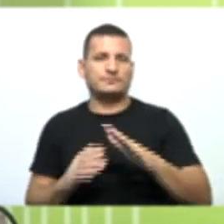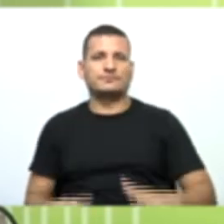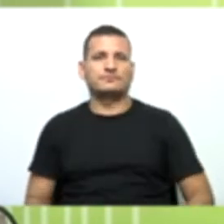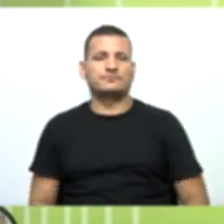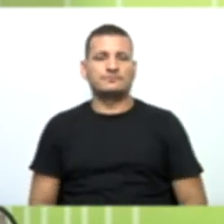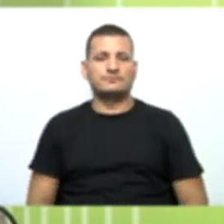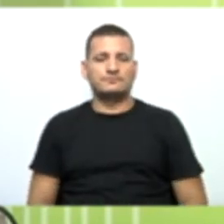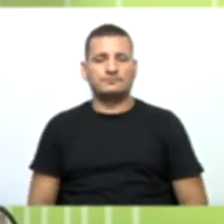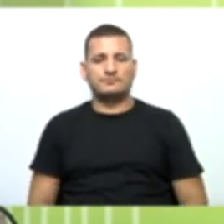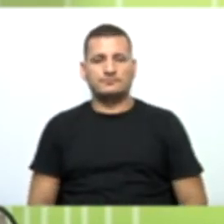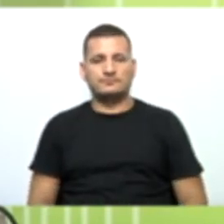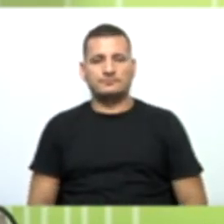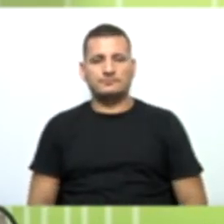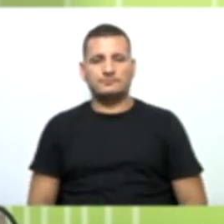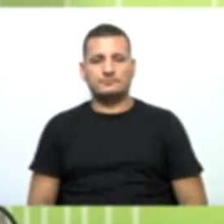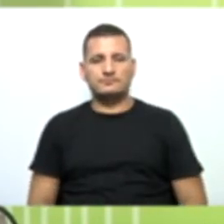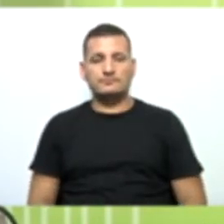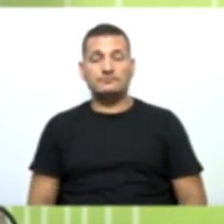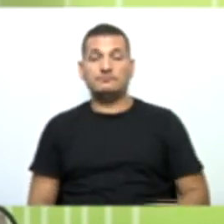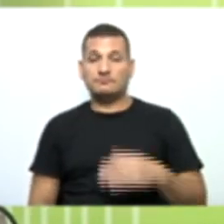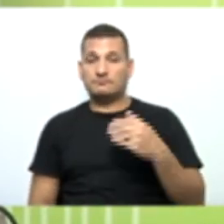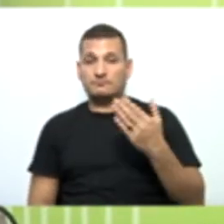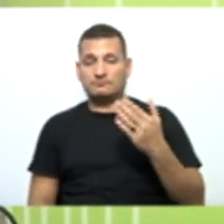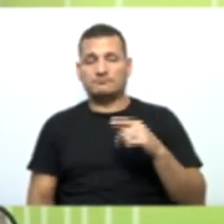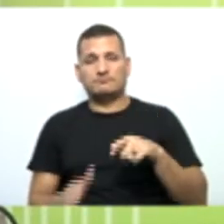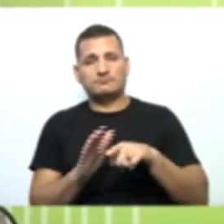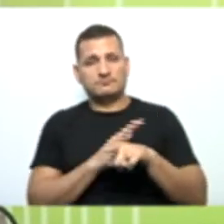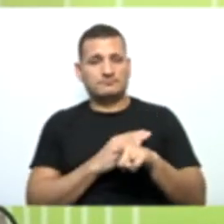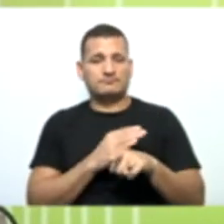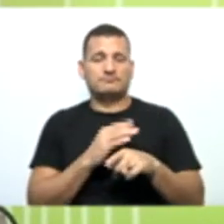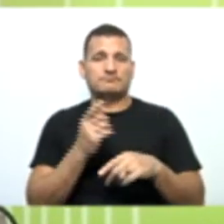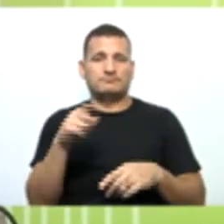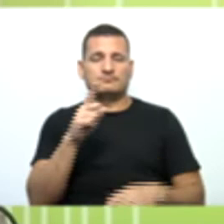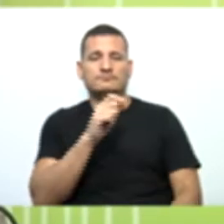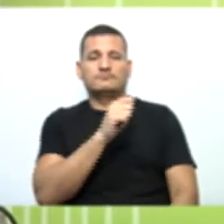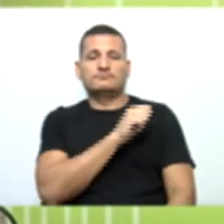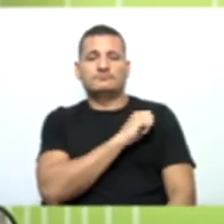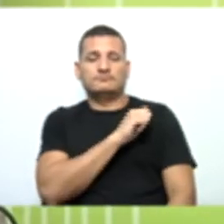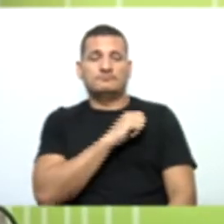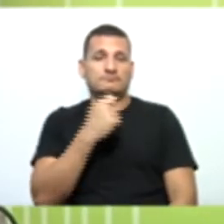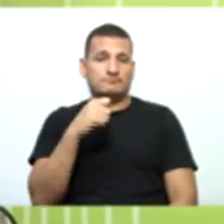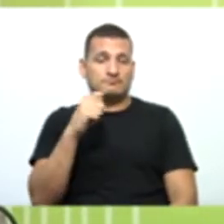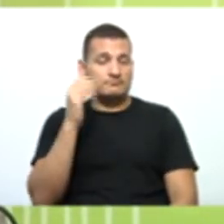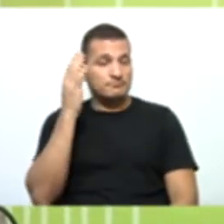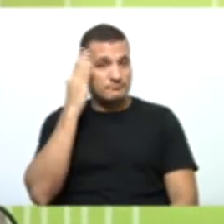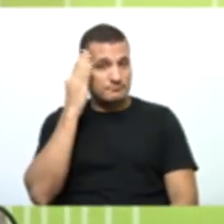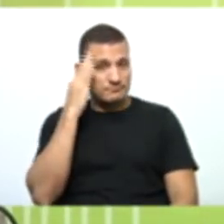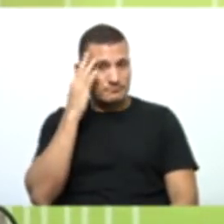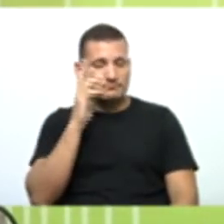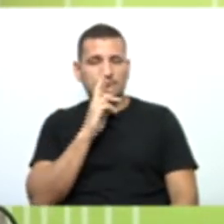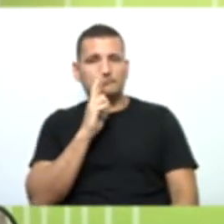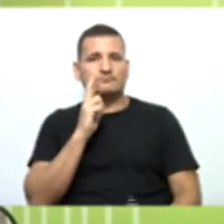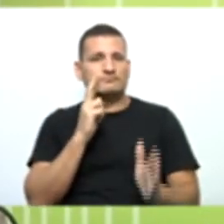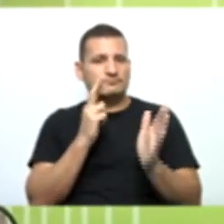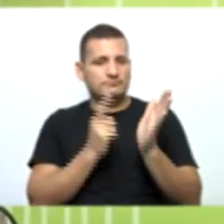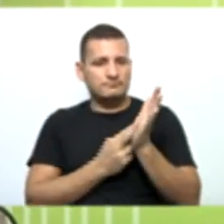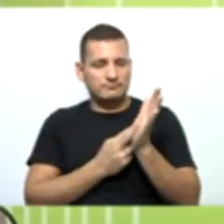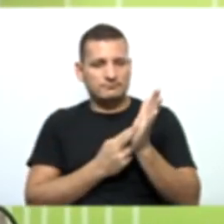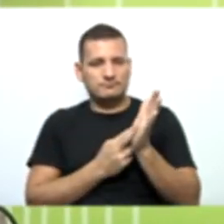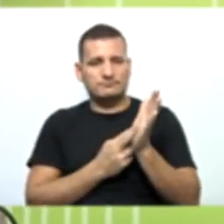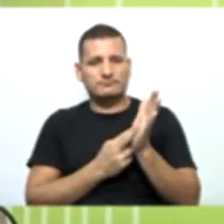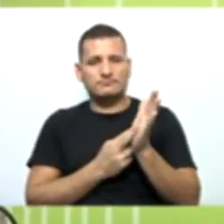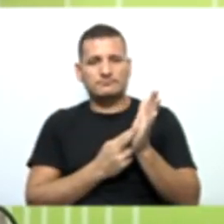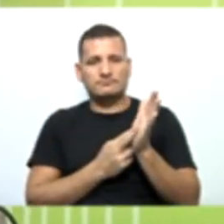dos negócios? Essa pergunta o nosso aluno não pode deixar de entender, responder